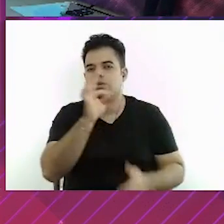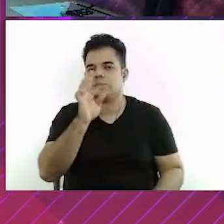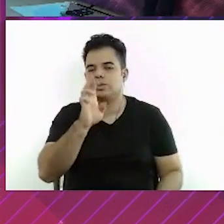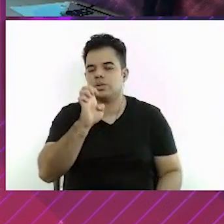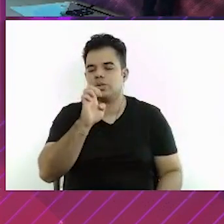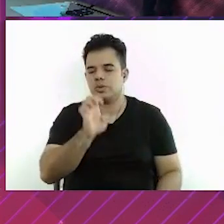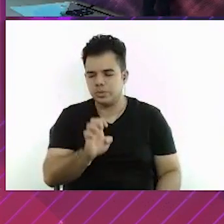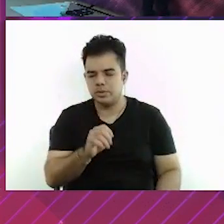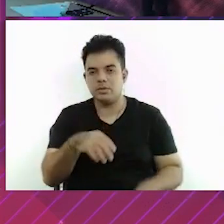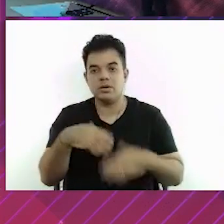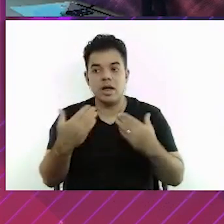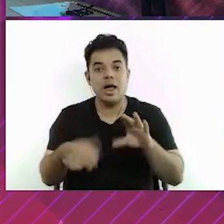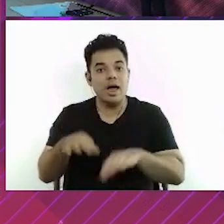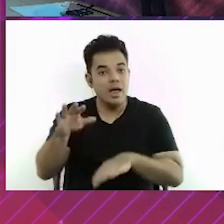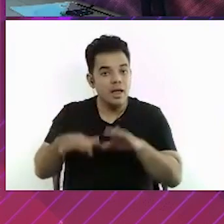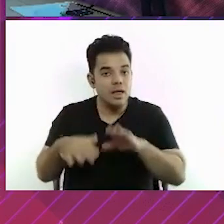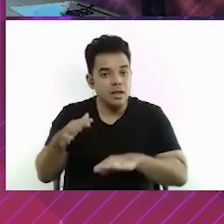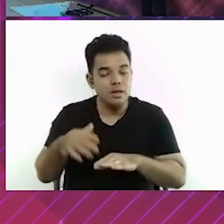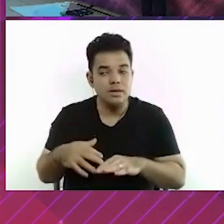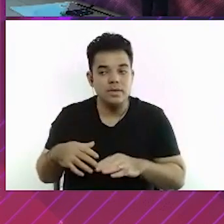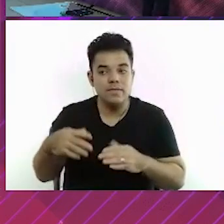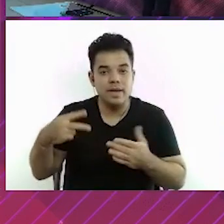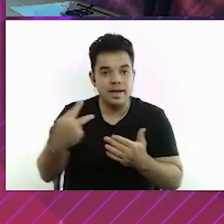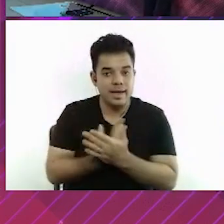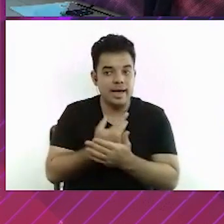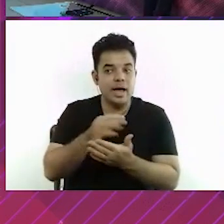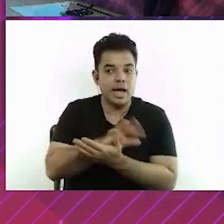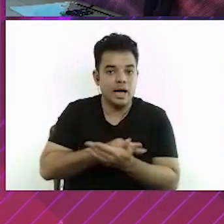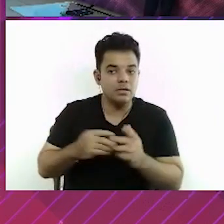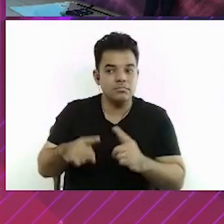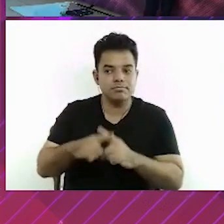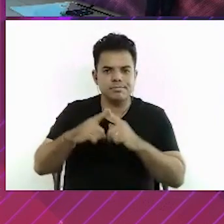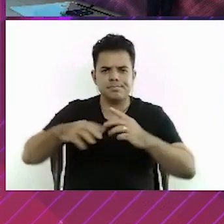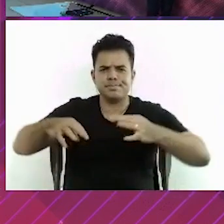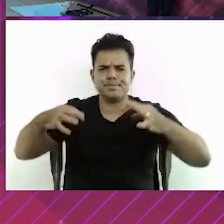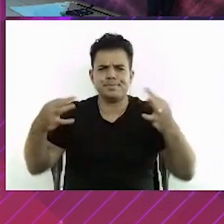Se não teve falha, seu processamento foi perfeito,